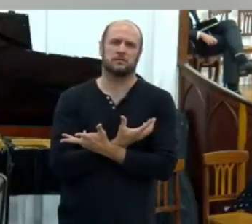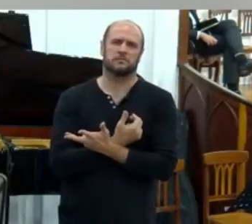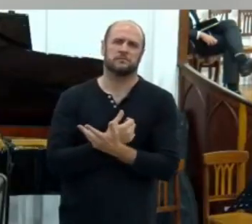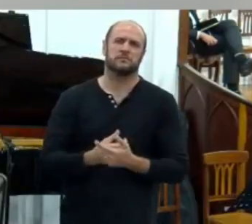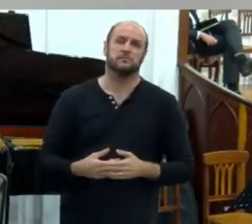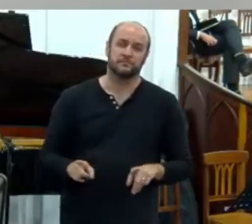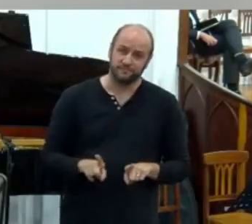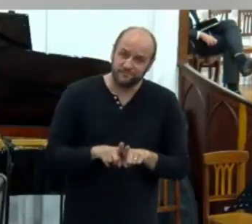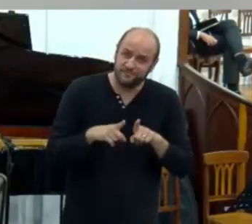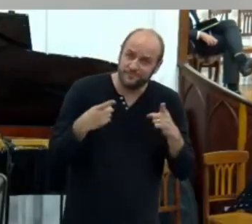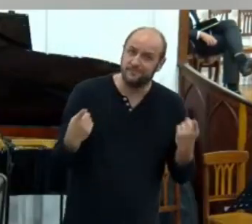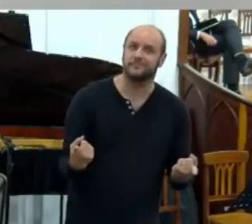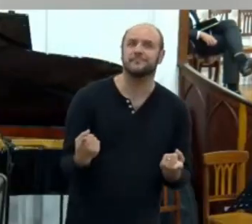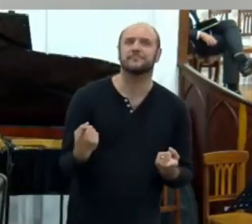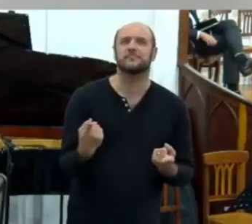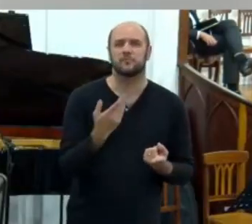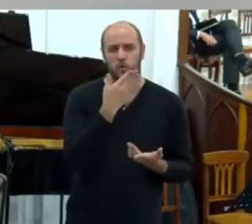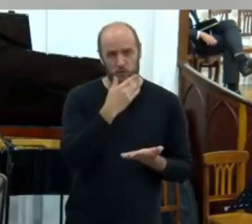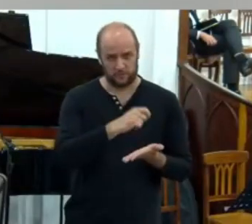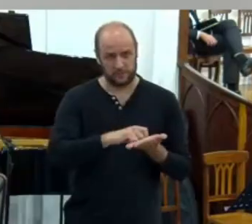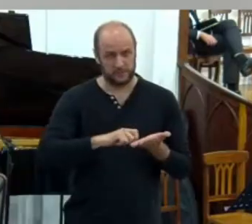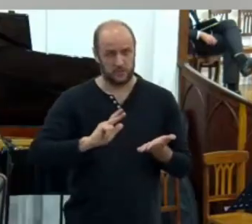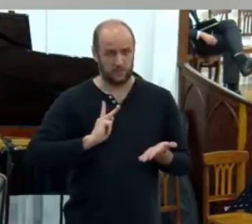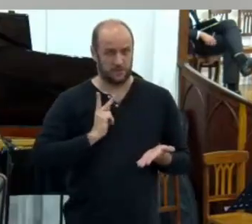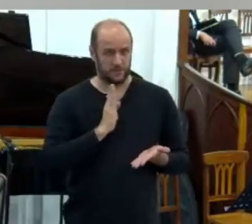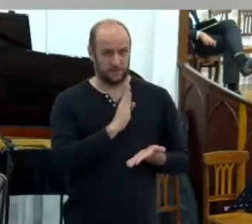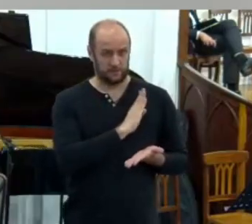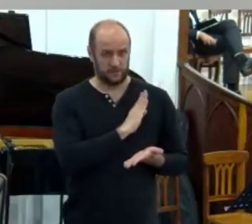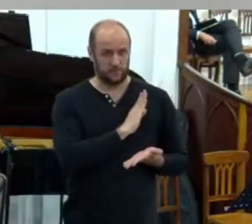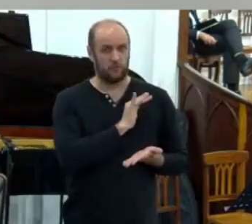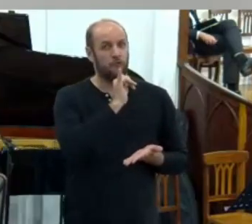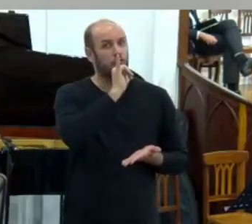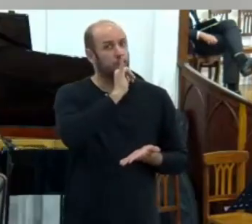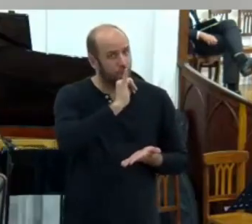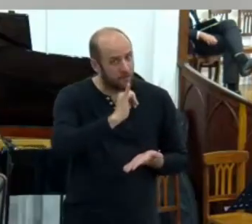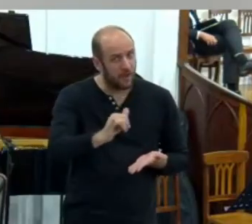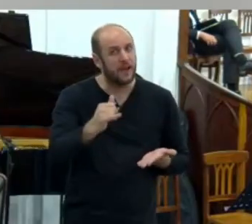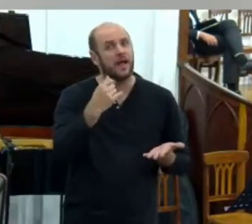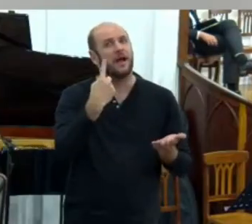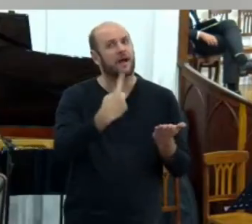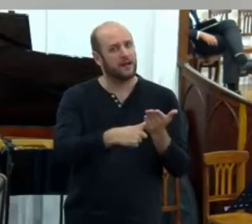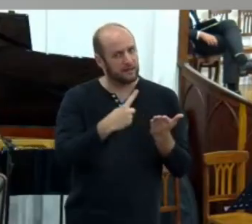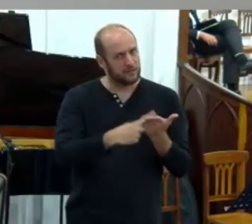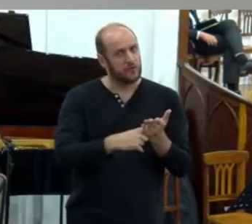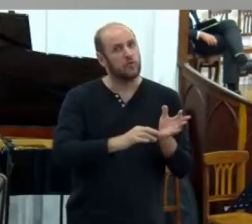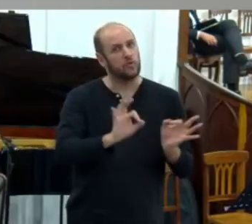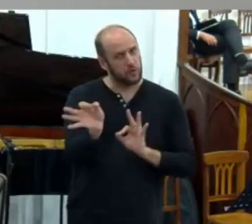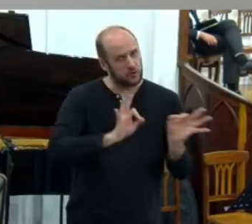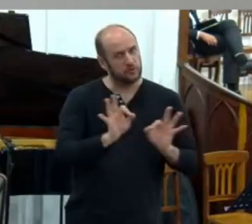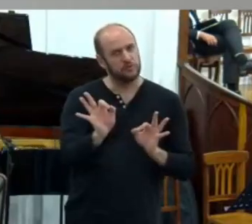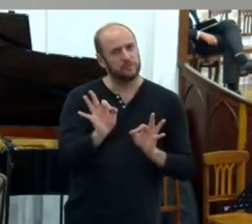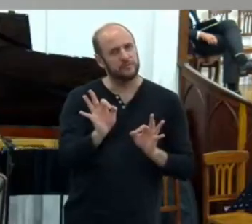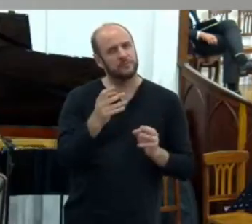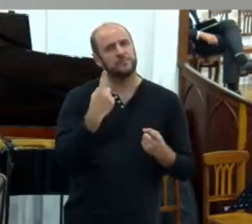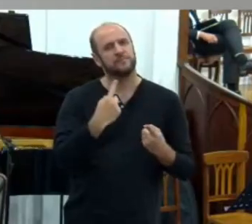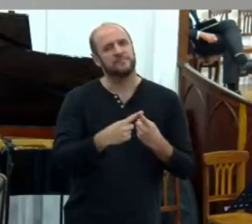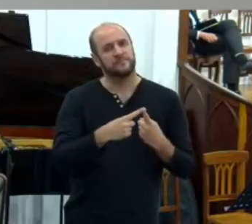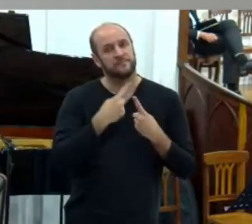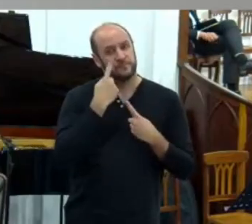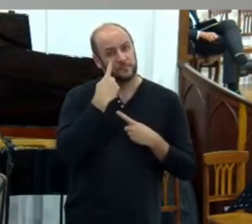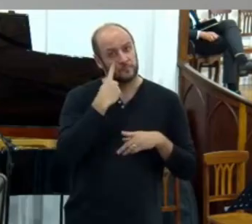E é por isso que o autor da carta aos Hebreus adverte a estes, por causa do perigo